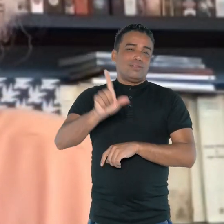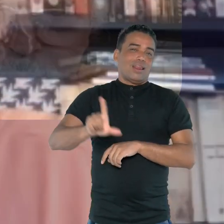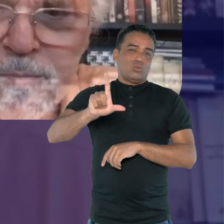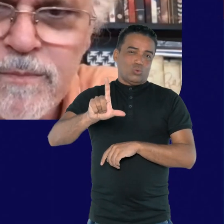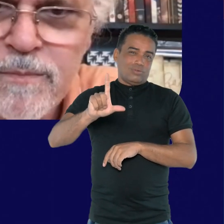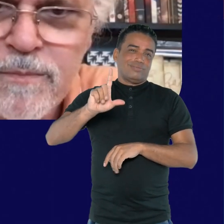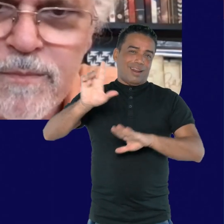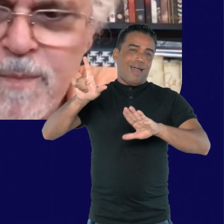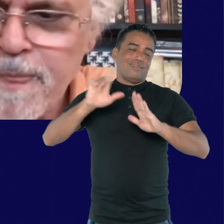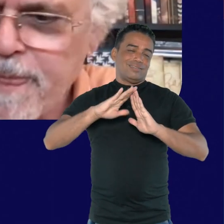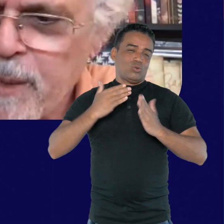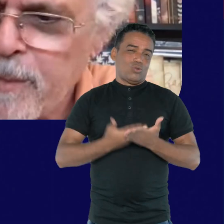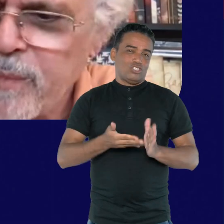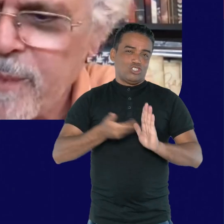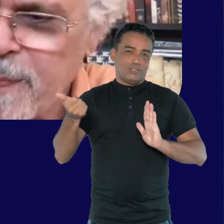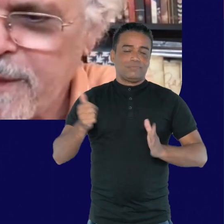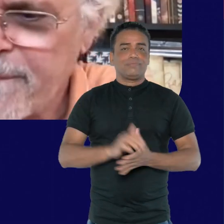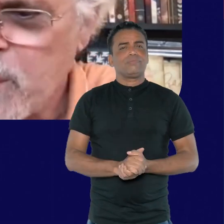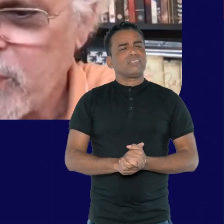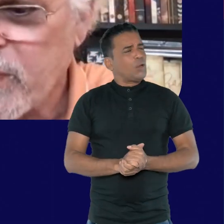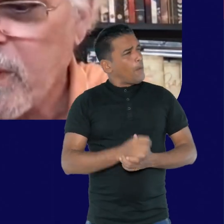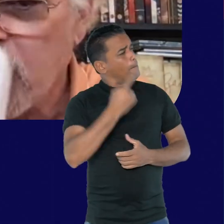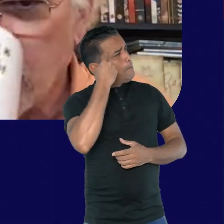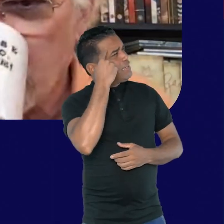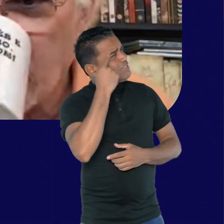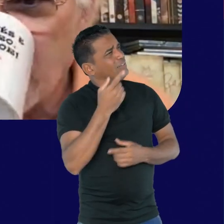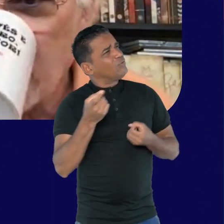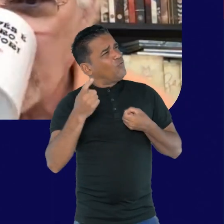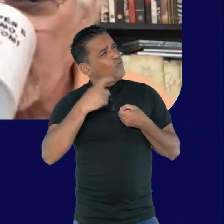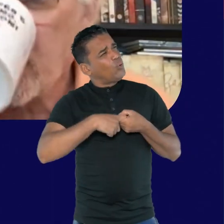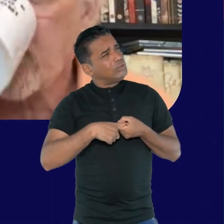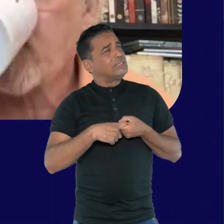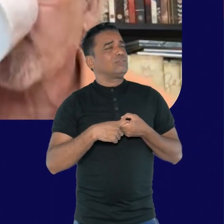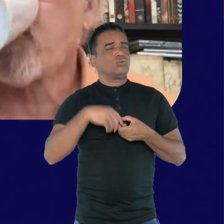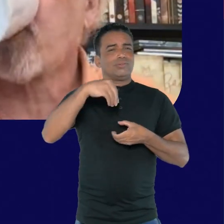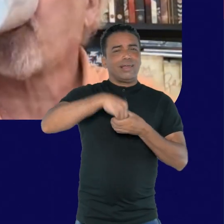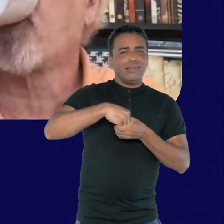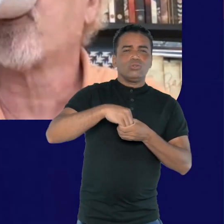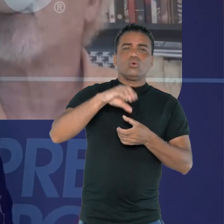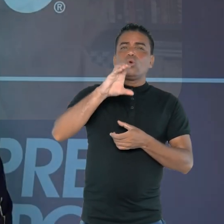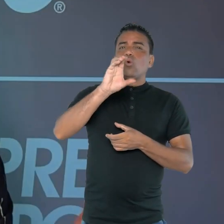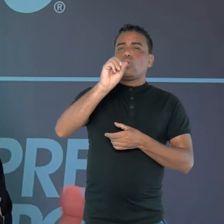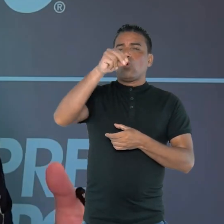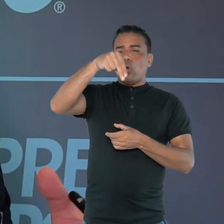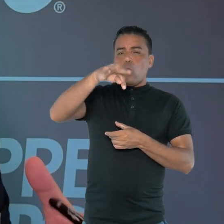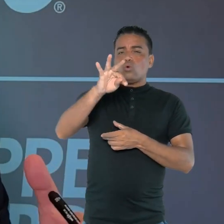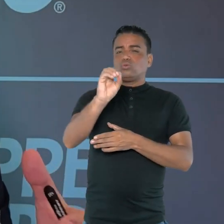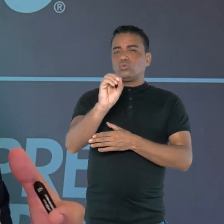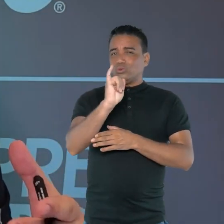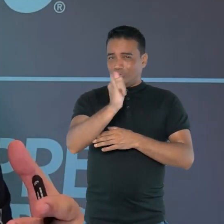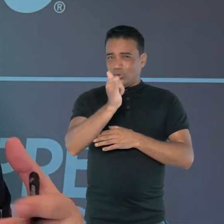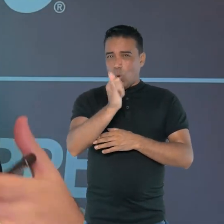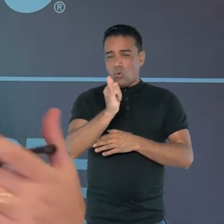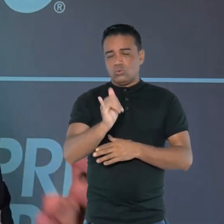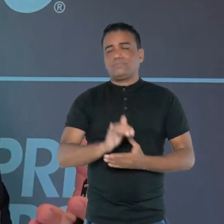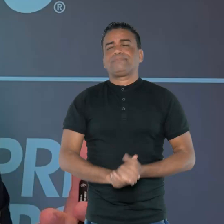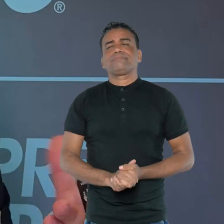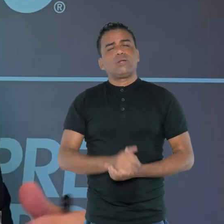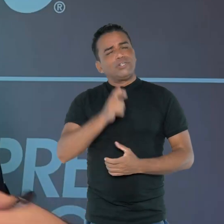Sim. E pensando ainda, voltando nessa conversa sobre o conto, que eu acho muito interessante, é